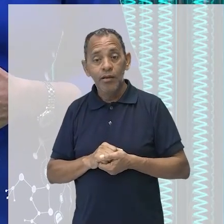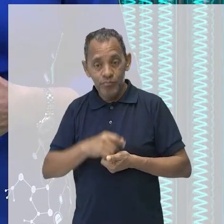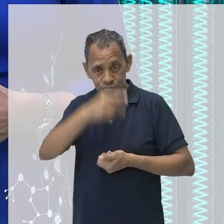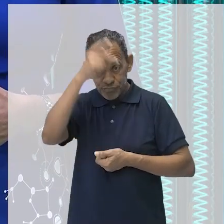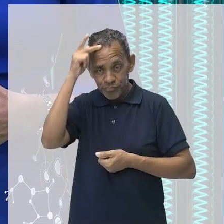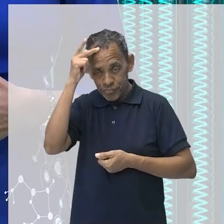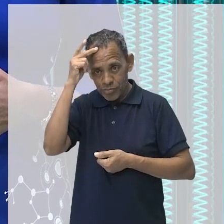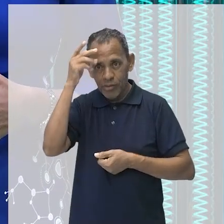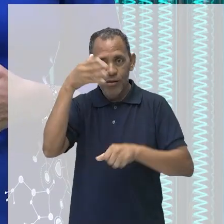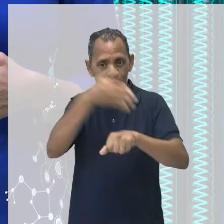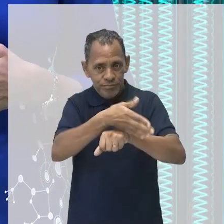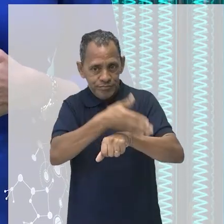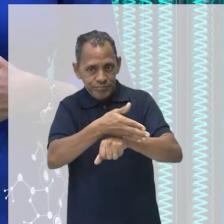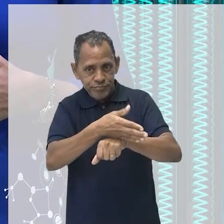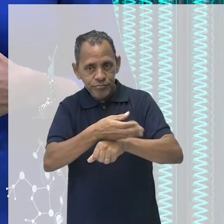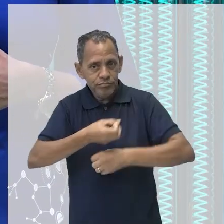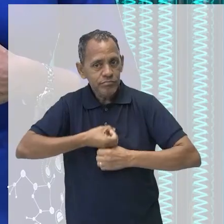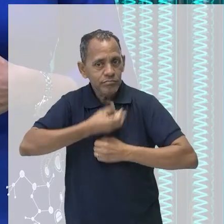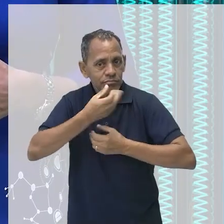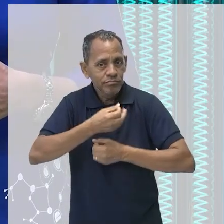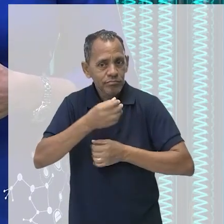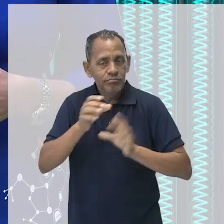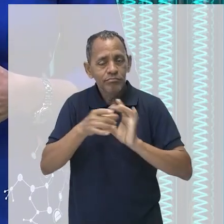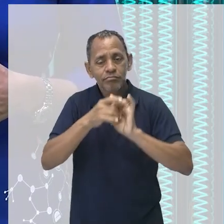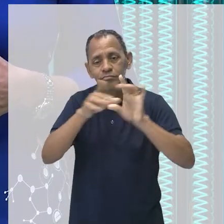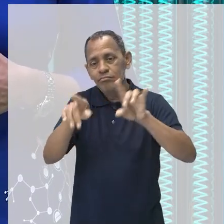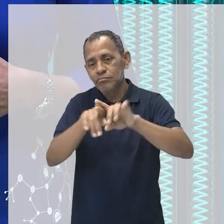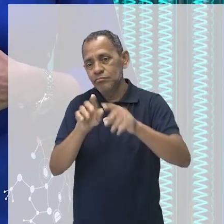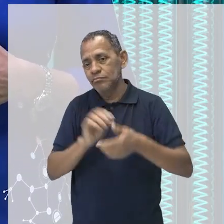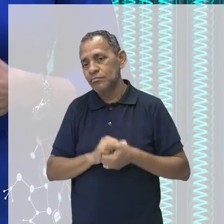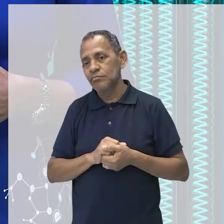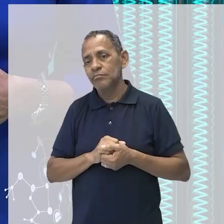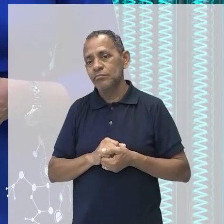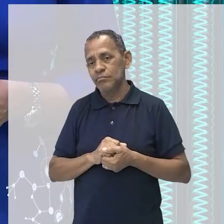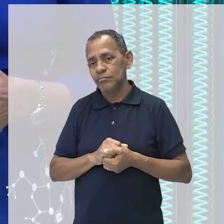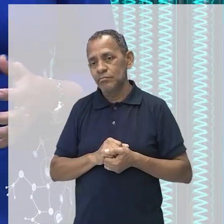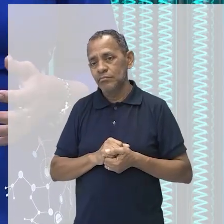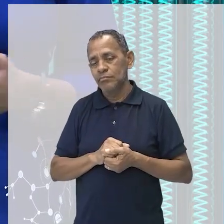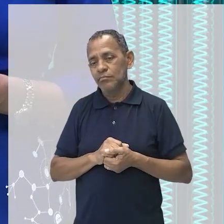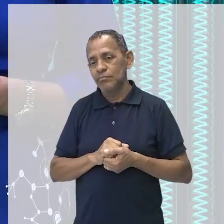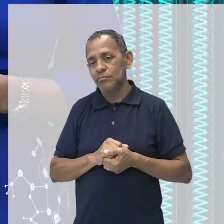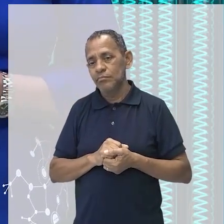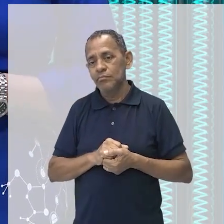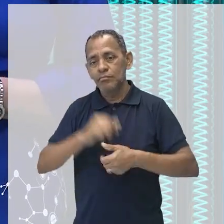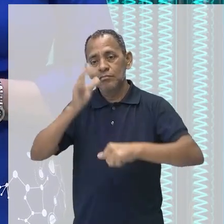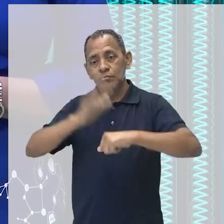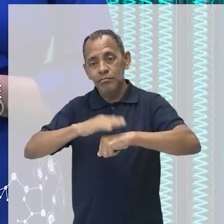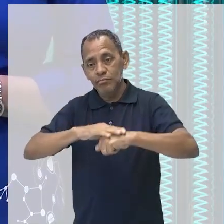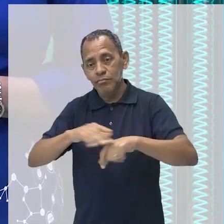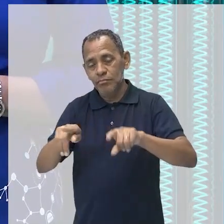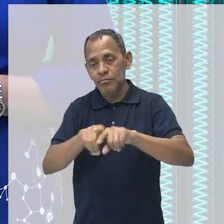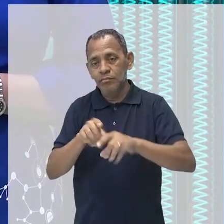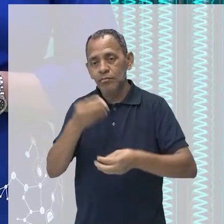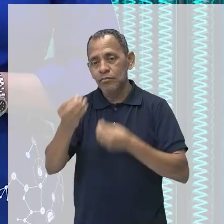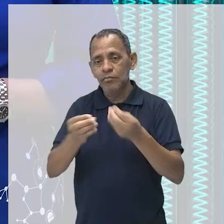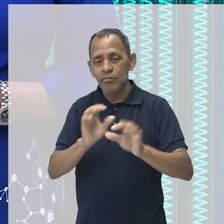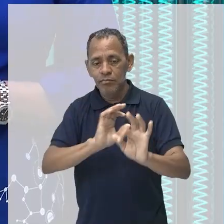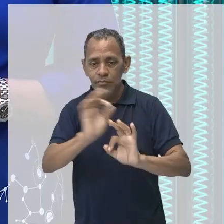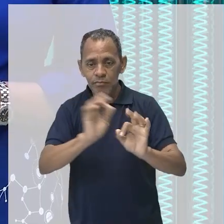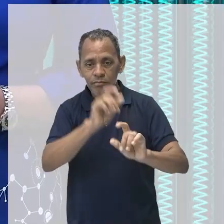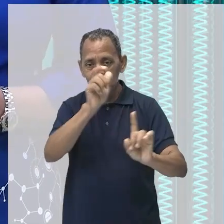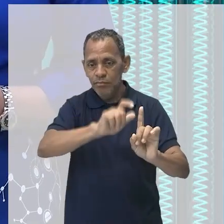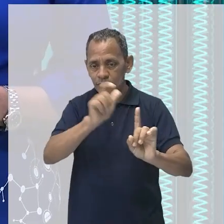se expressarem de maneira mais livre e com espontaneidade. Construção de personagens.